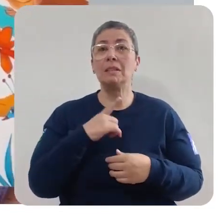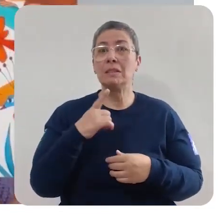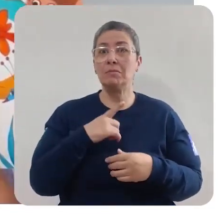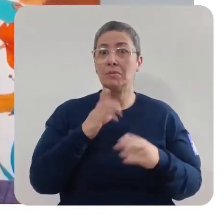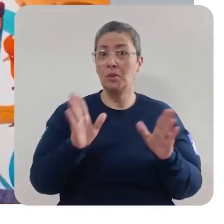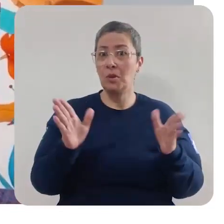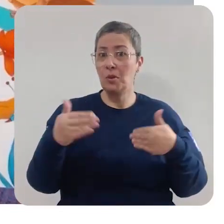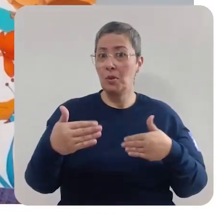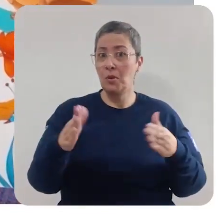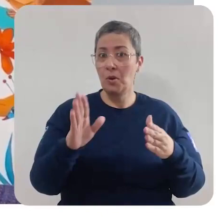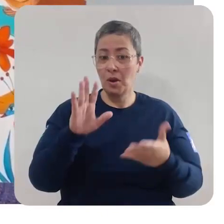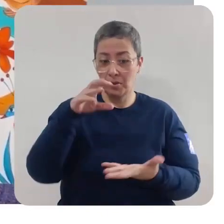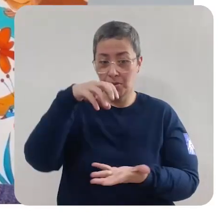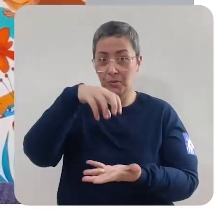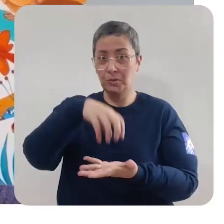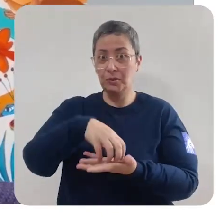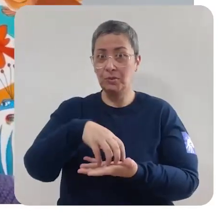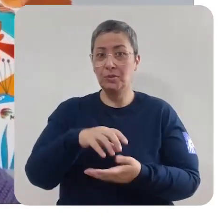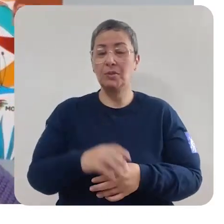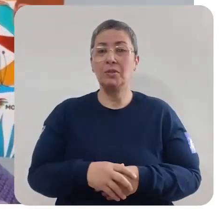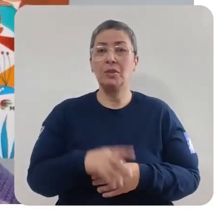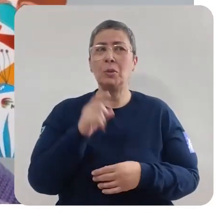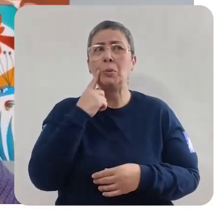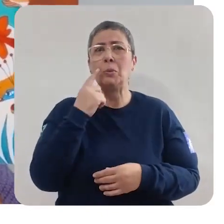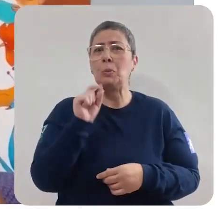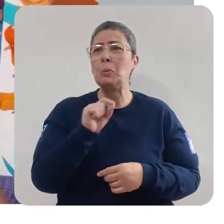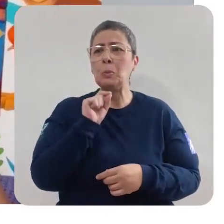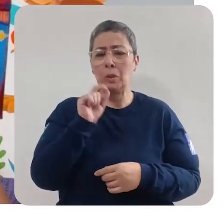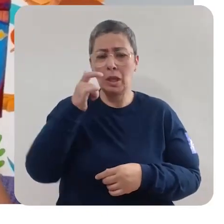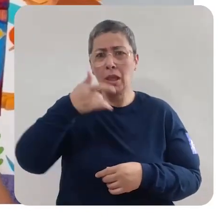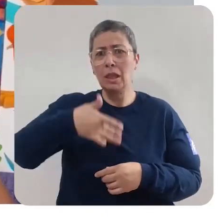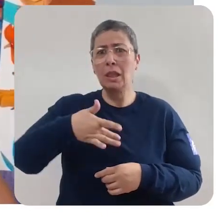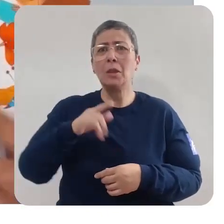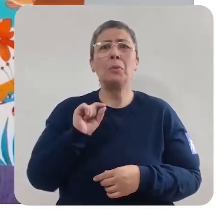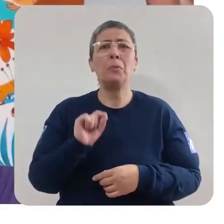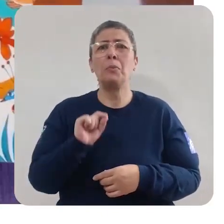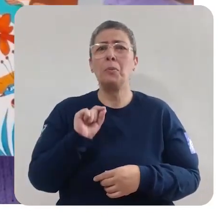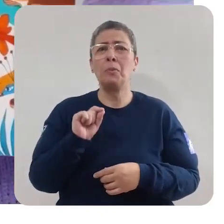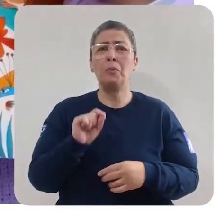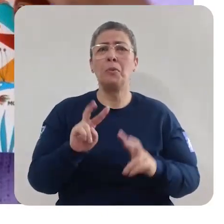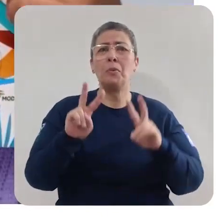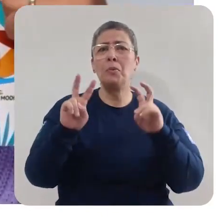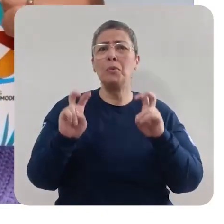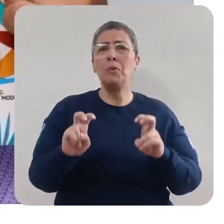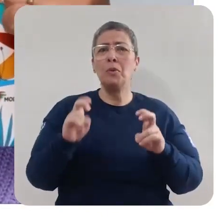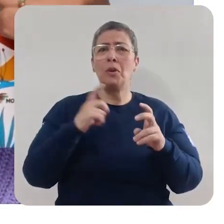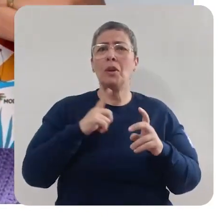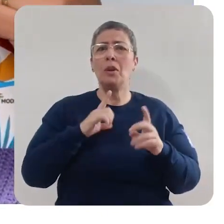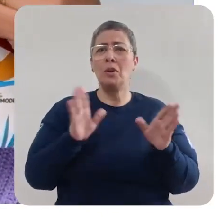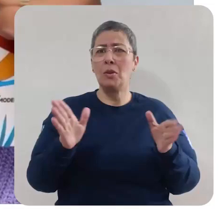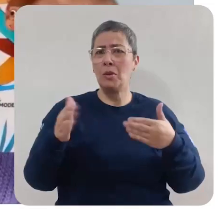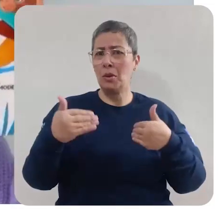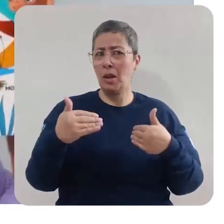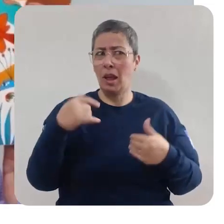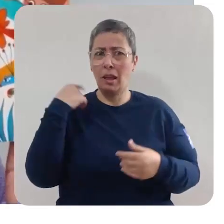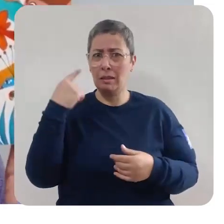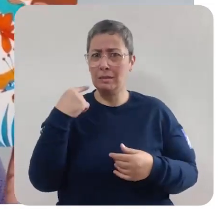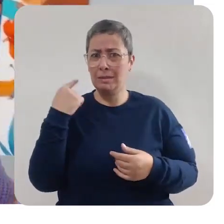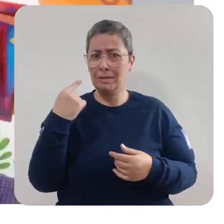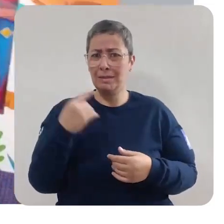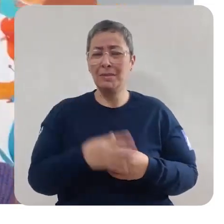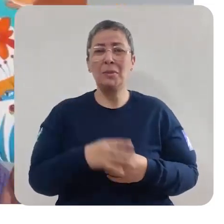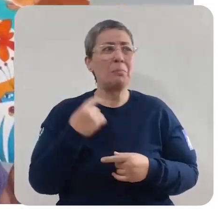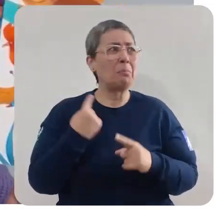Tem uma caixa no centro. O que será que tem nessa caixa? O título está dizendo que a caixa é